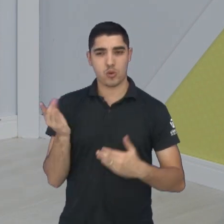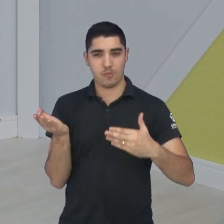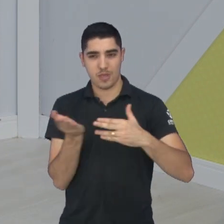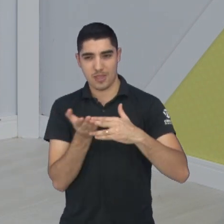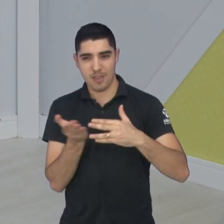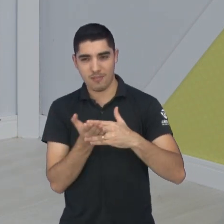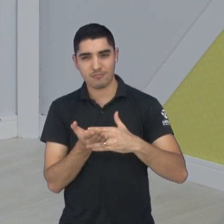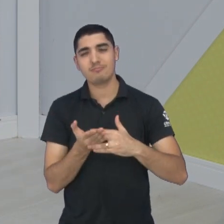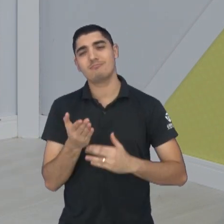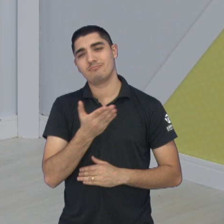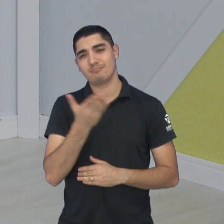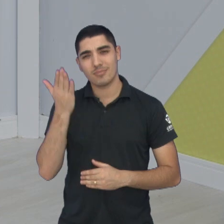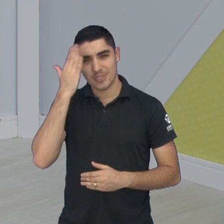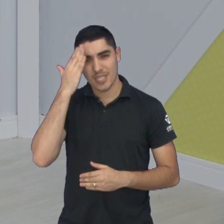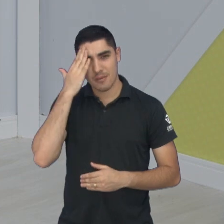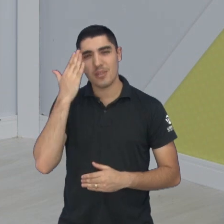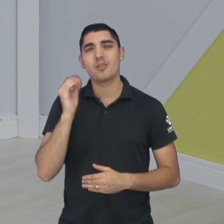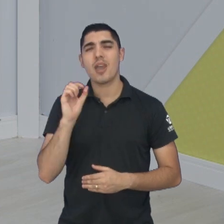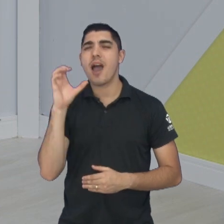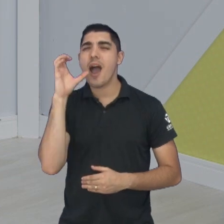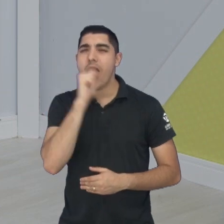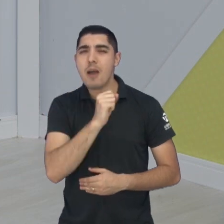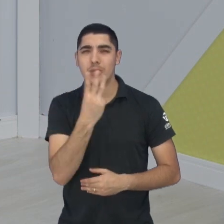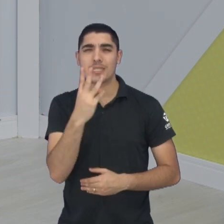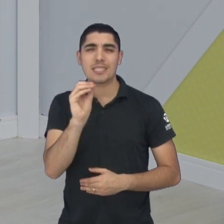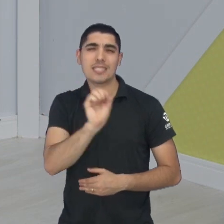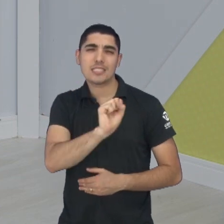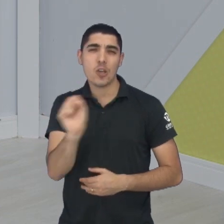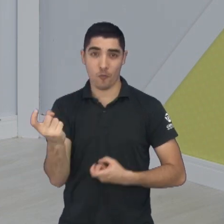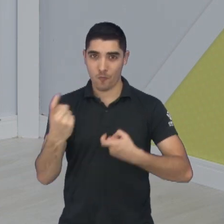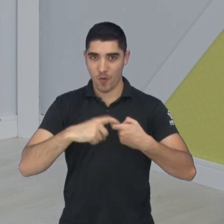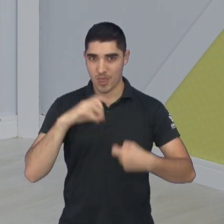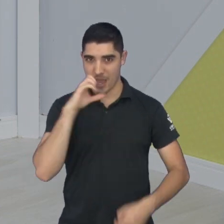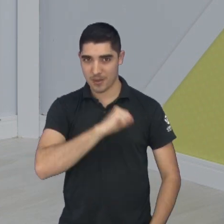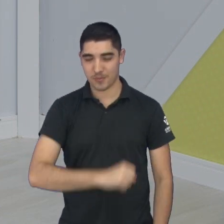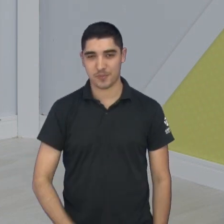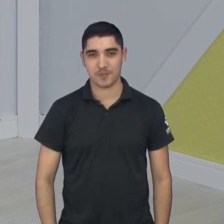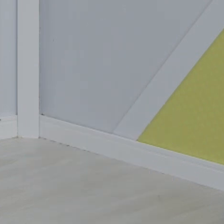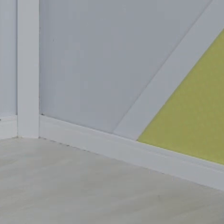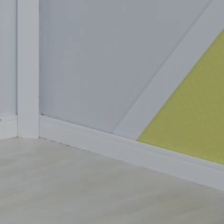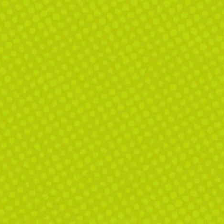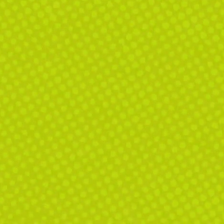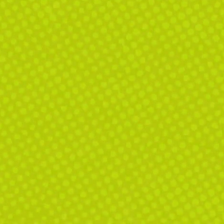dia, aquele intervalo rapidinho, 30 segundos, a gente já volta, não sai daí.